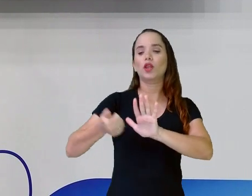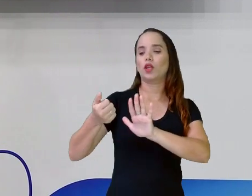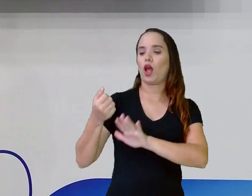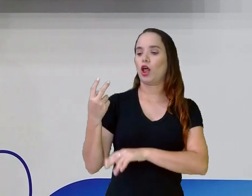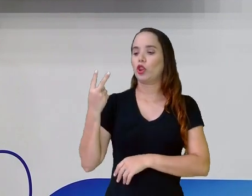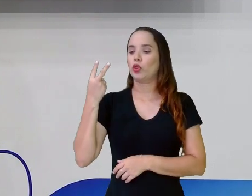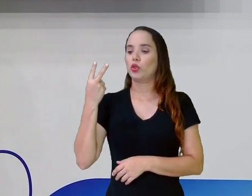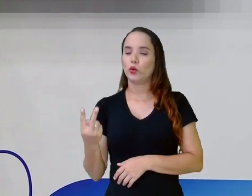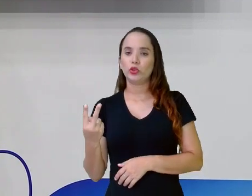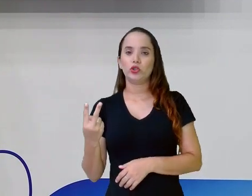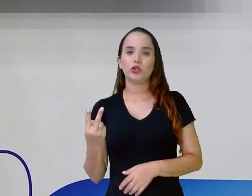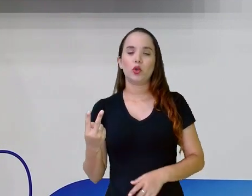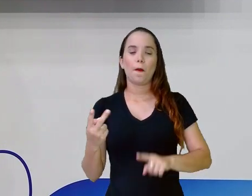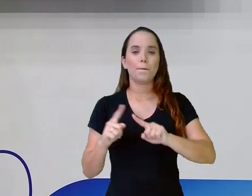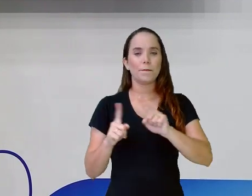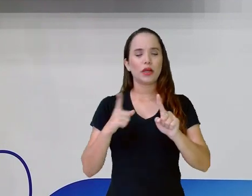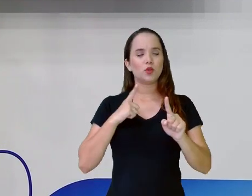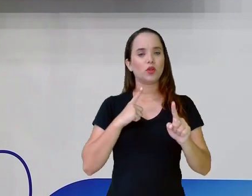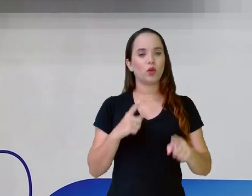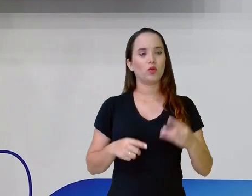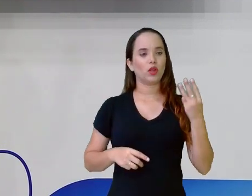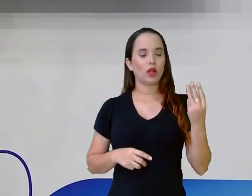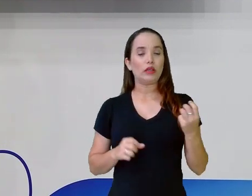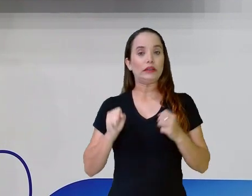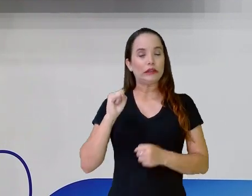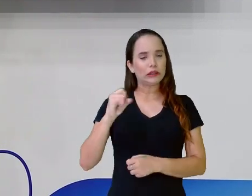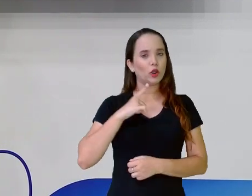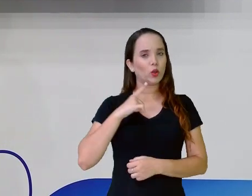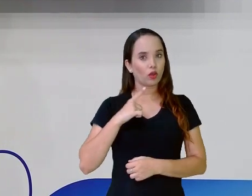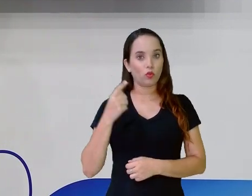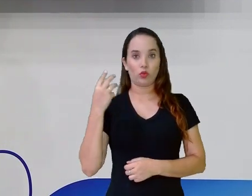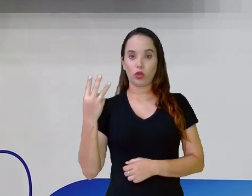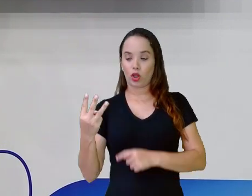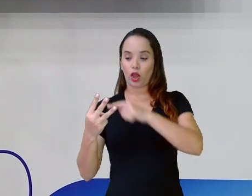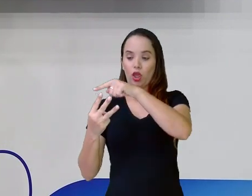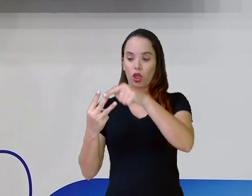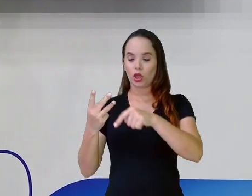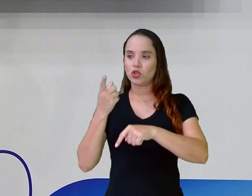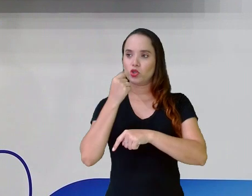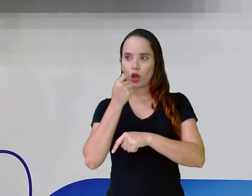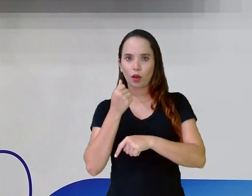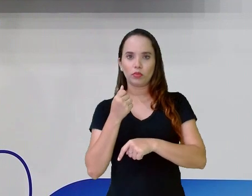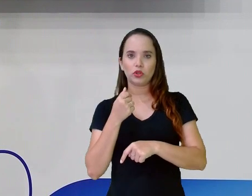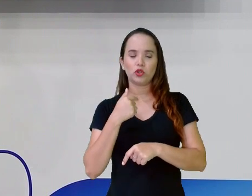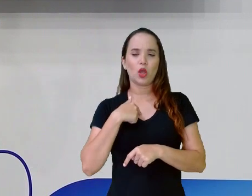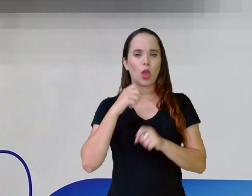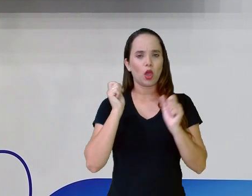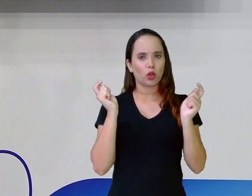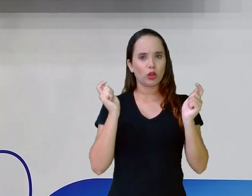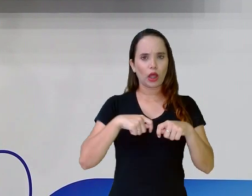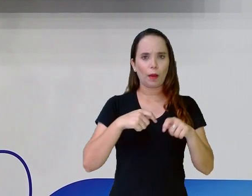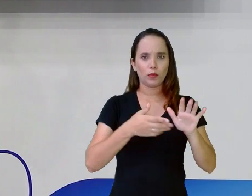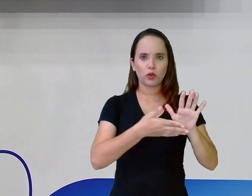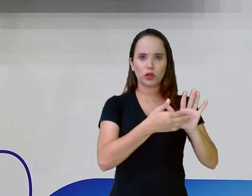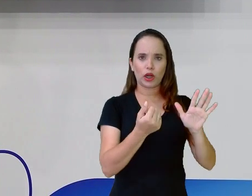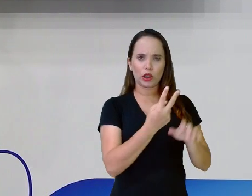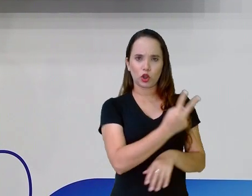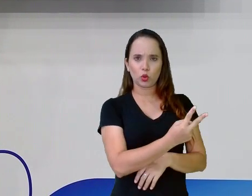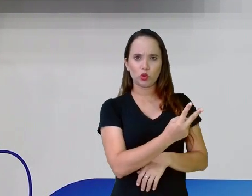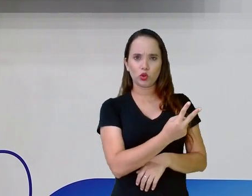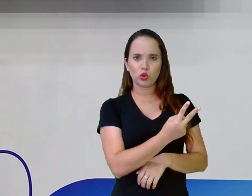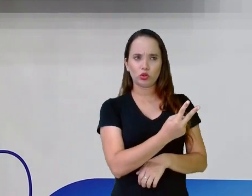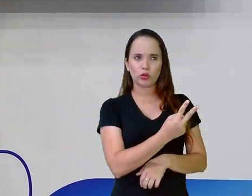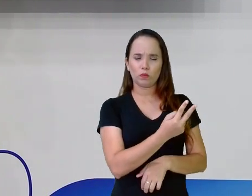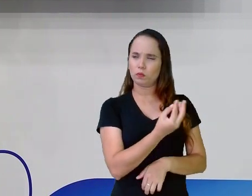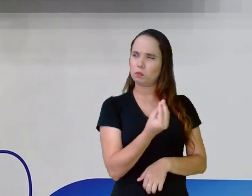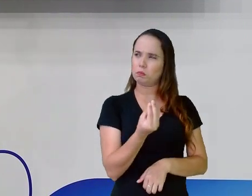Se eu tenho 2 lápis, se eu tenho 3 lápis, eu posso tirar de 2? Como